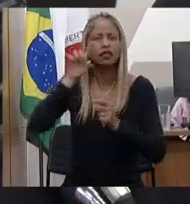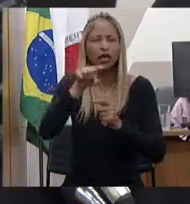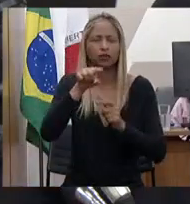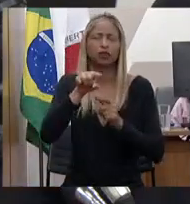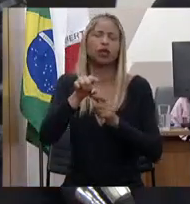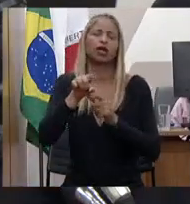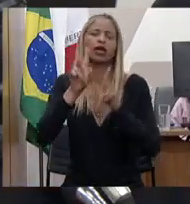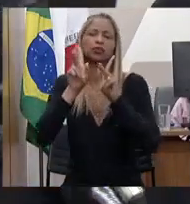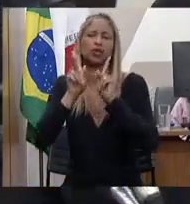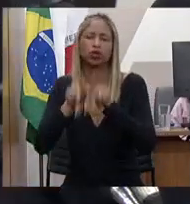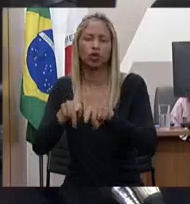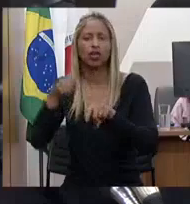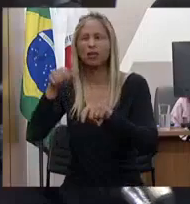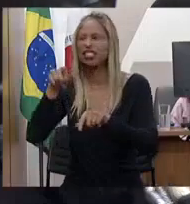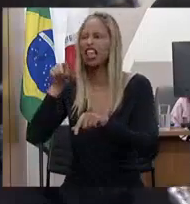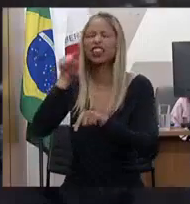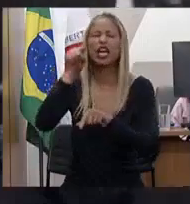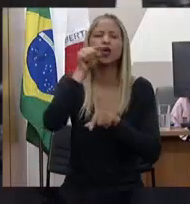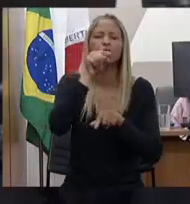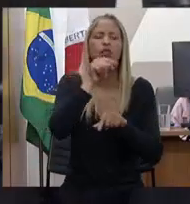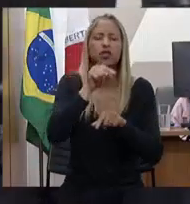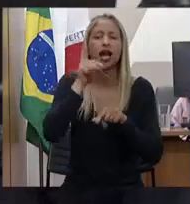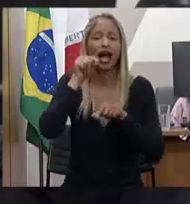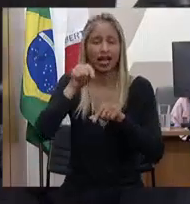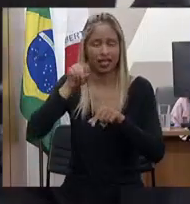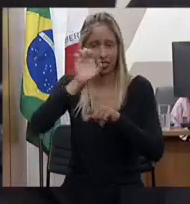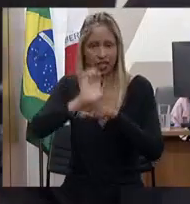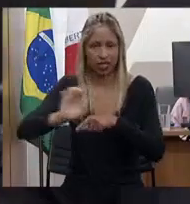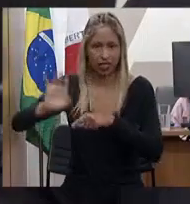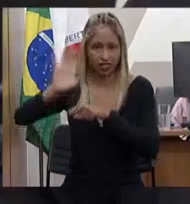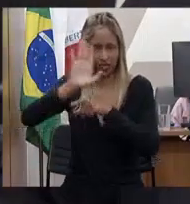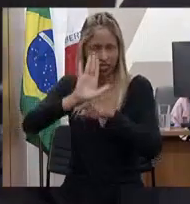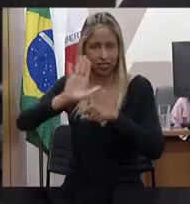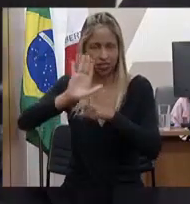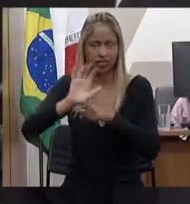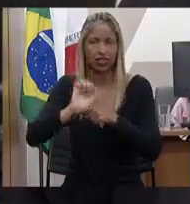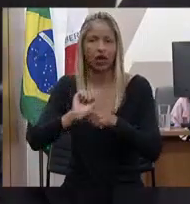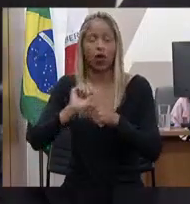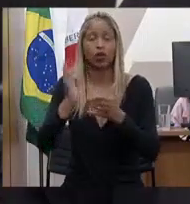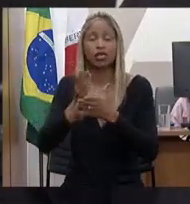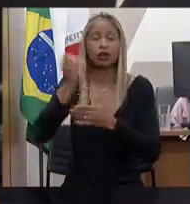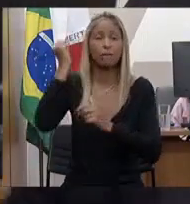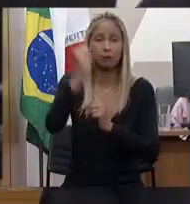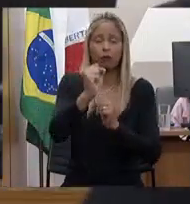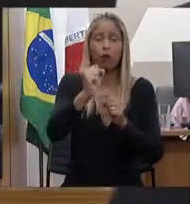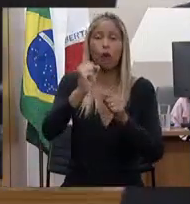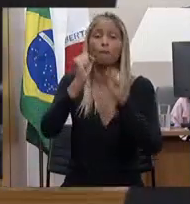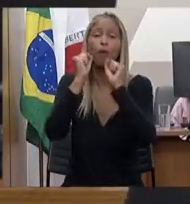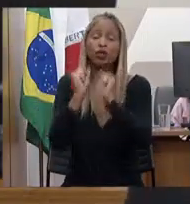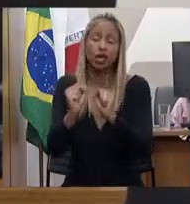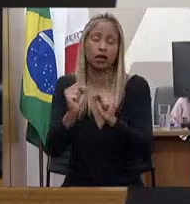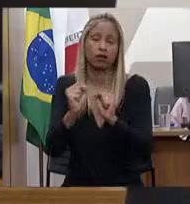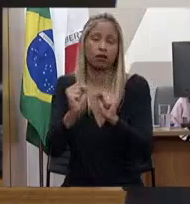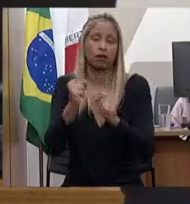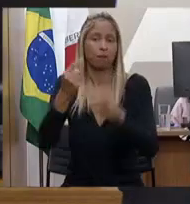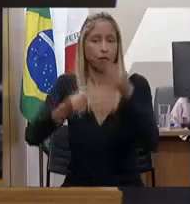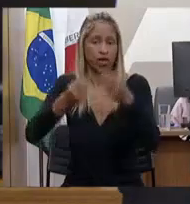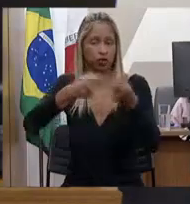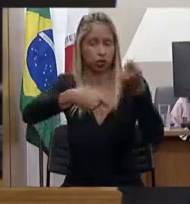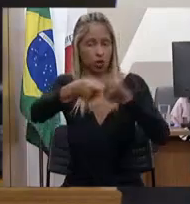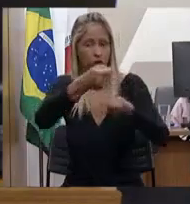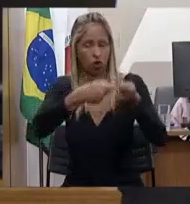aqueles que precisam ser denunciados aqui no estado a gente vive um grande ataque de um grande poder político e econômico